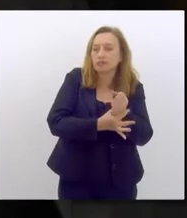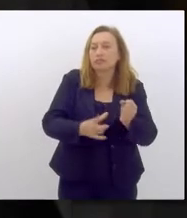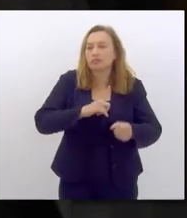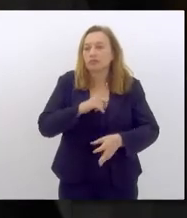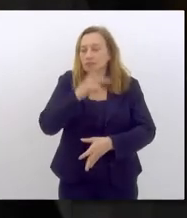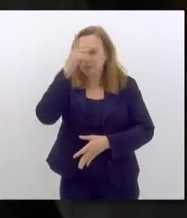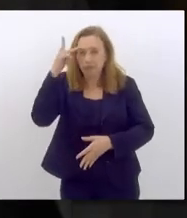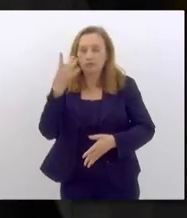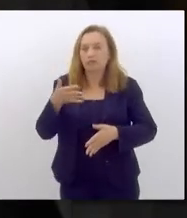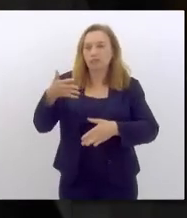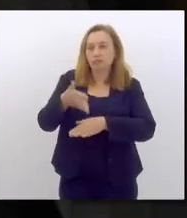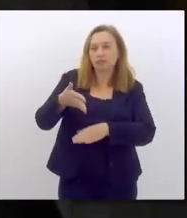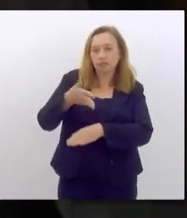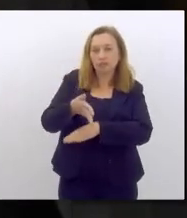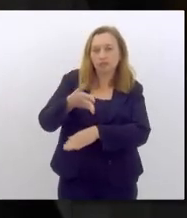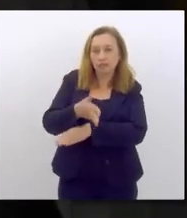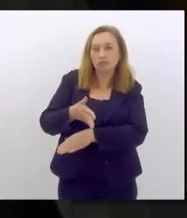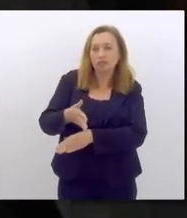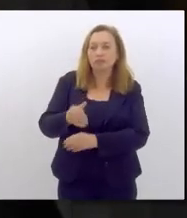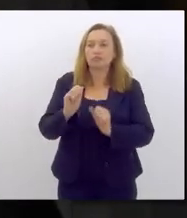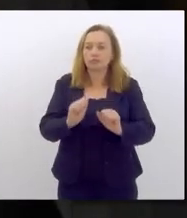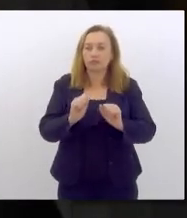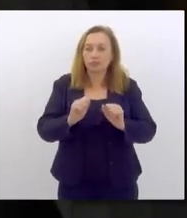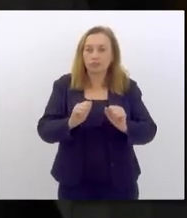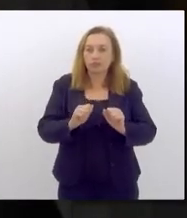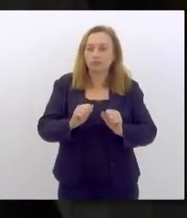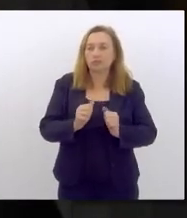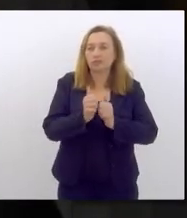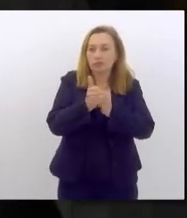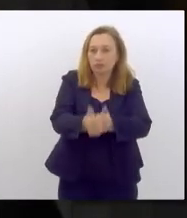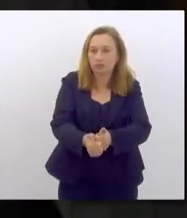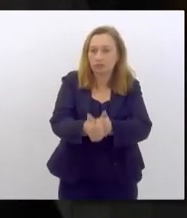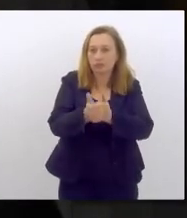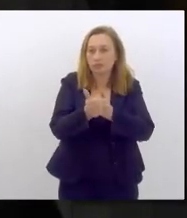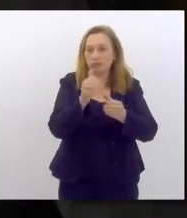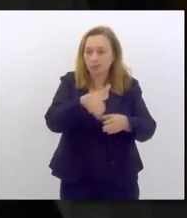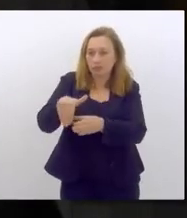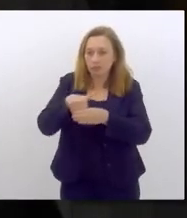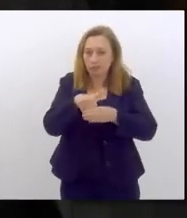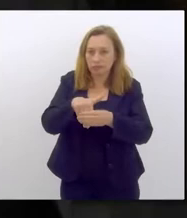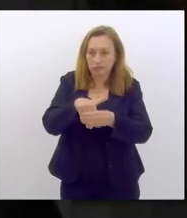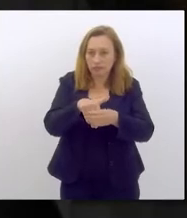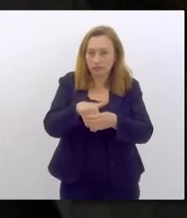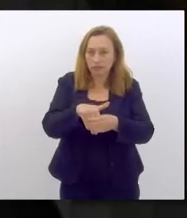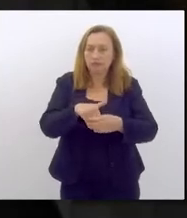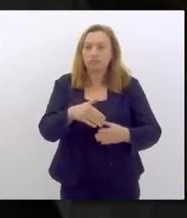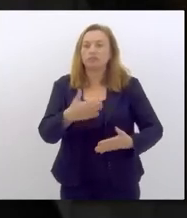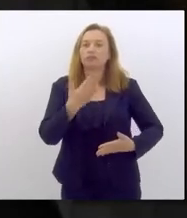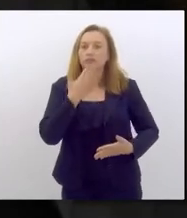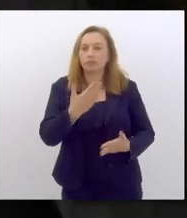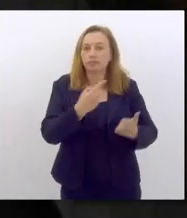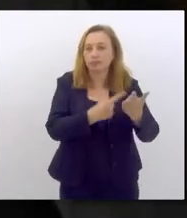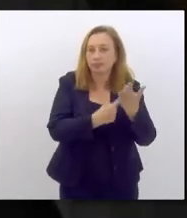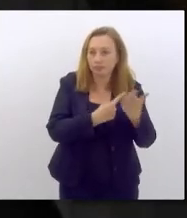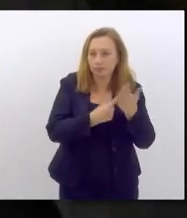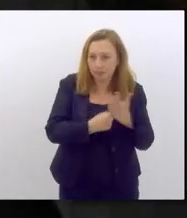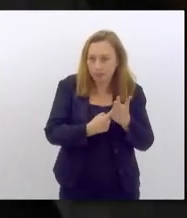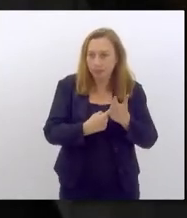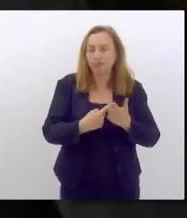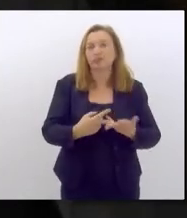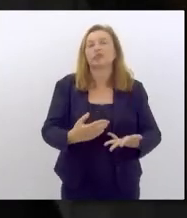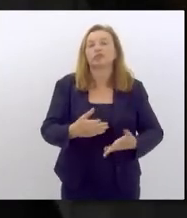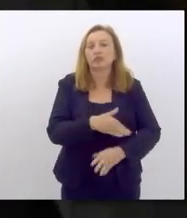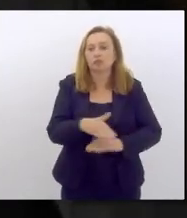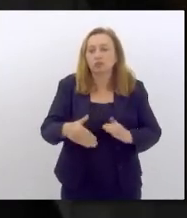galerias, entrar aqui. Seria importante que eles pudessem acompanhar a votação da matéria que lhes diz respeito. Peço a Vossa Excelência que ajude para que os animadores e animadoras culturais